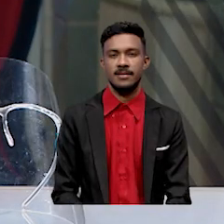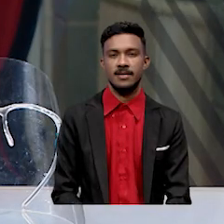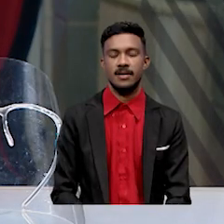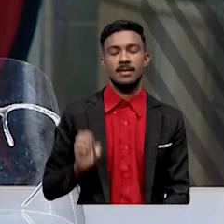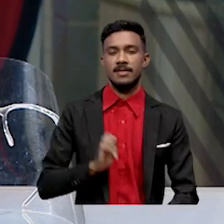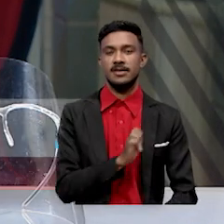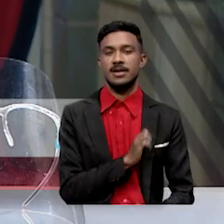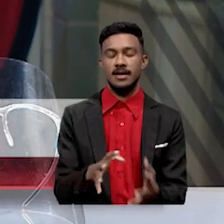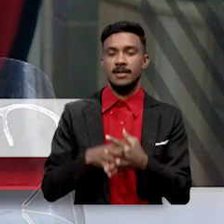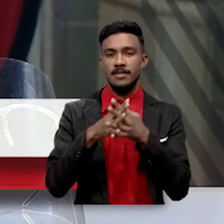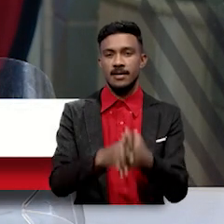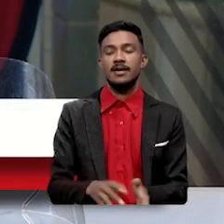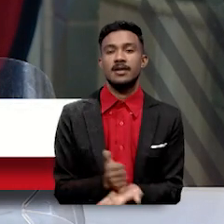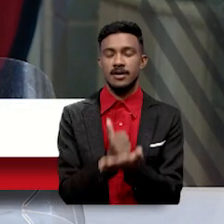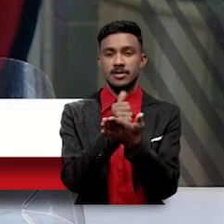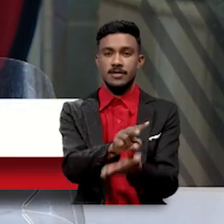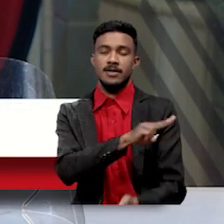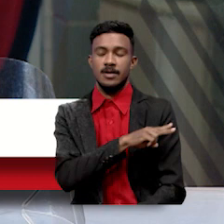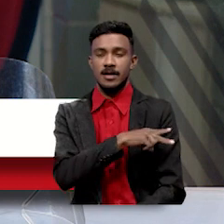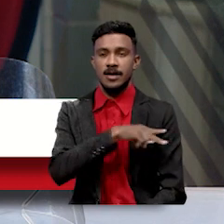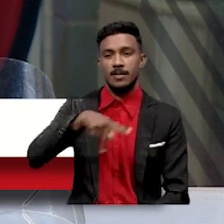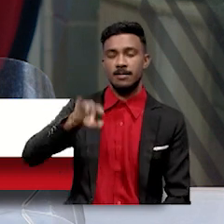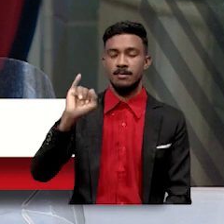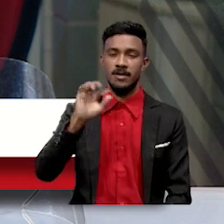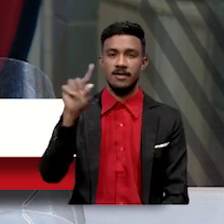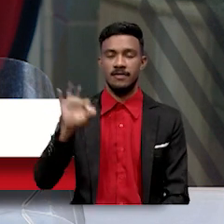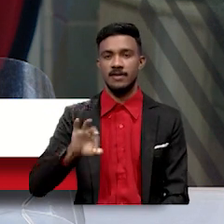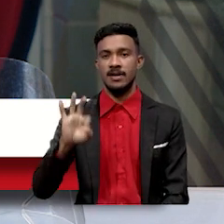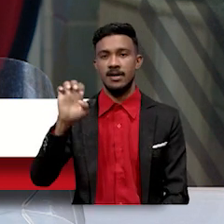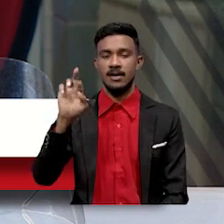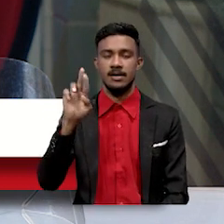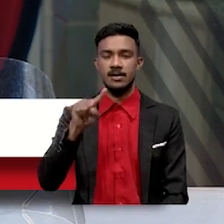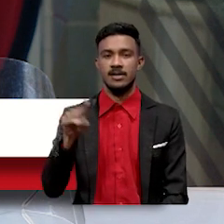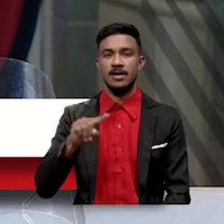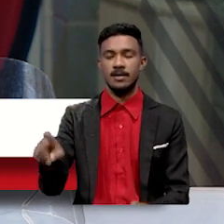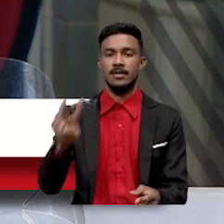Indonesia dan Amerika poe tang vaksin Pfizer dose riung atu sideresing ba Timor Leste.